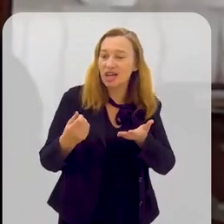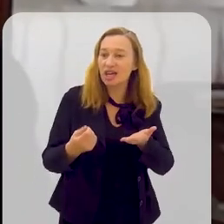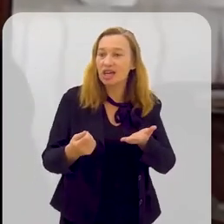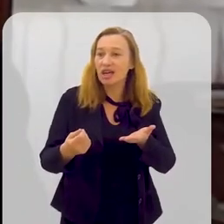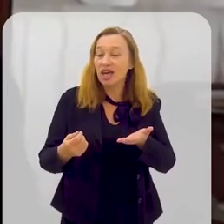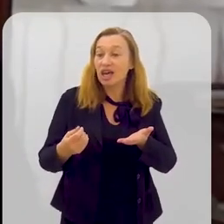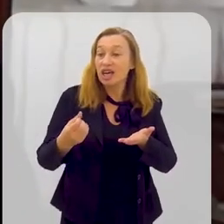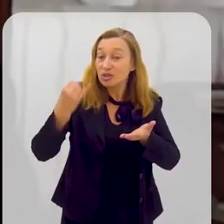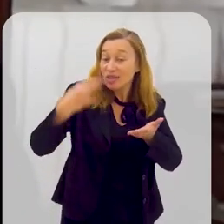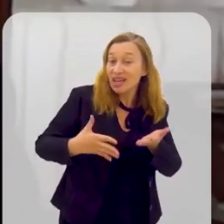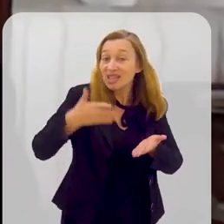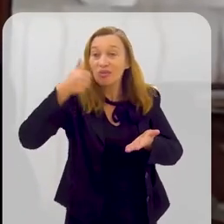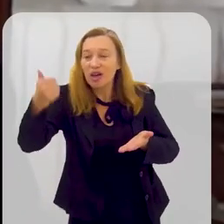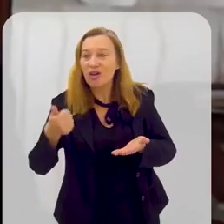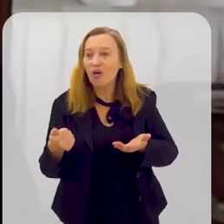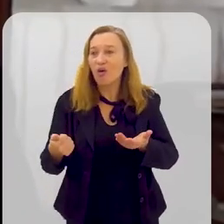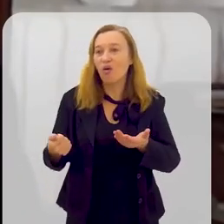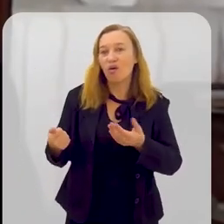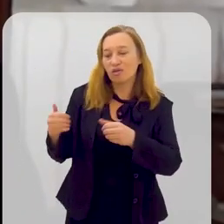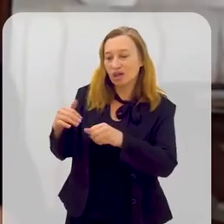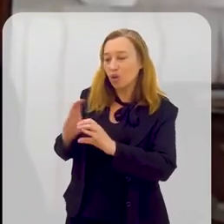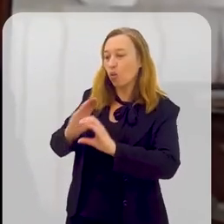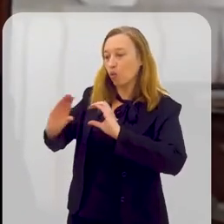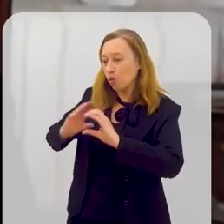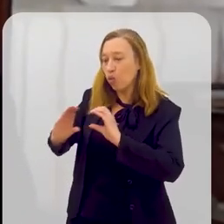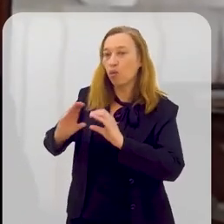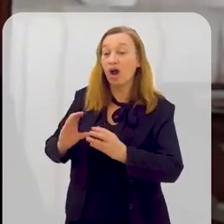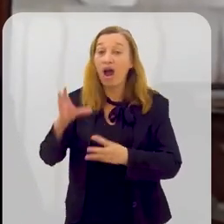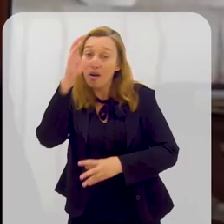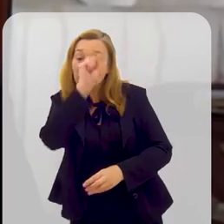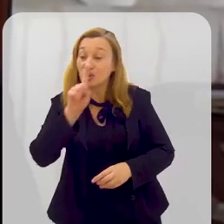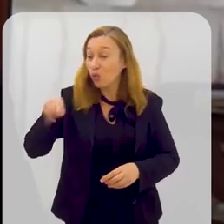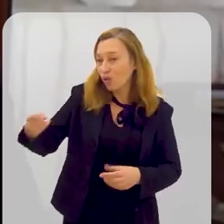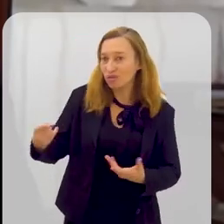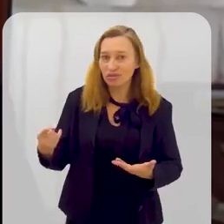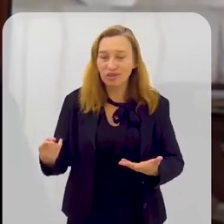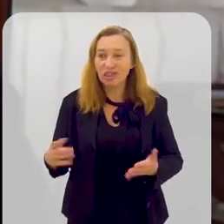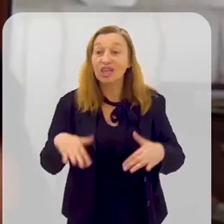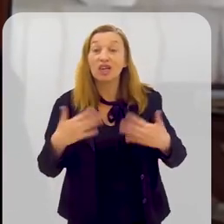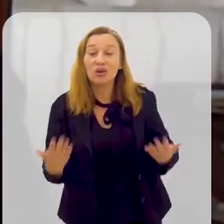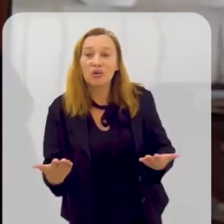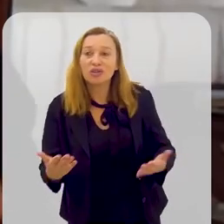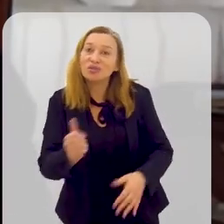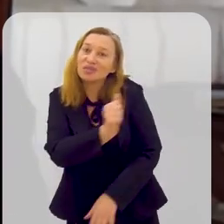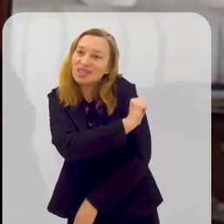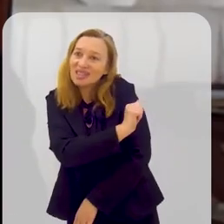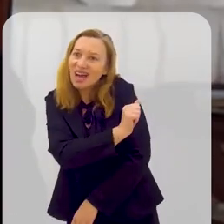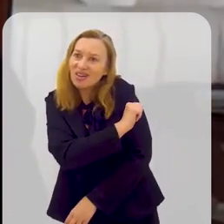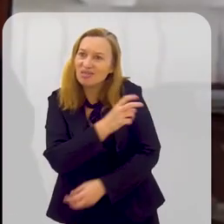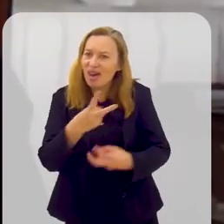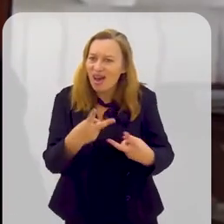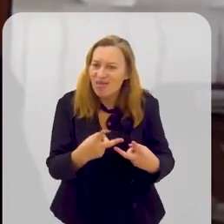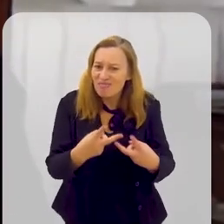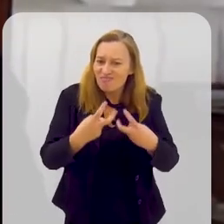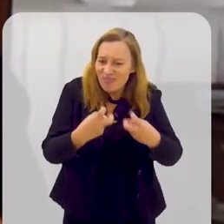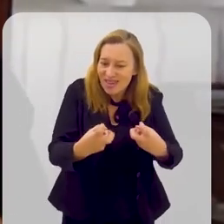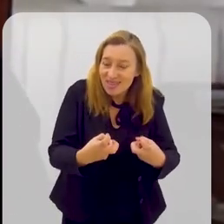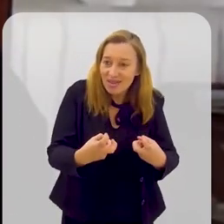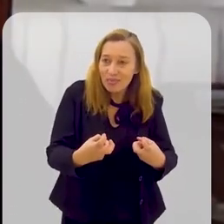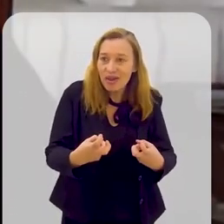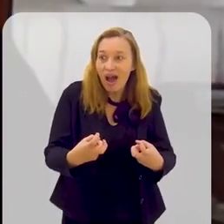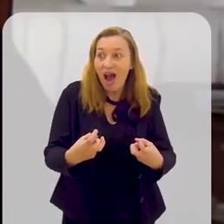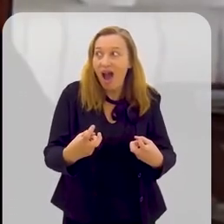escrever daquela resposta pergunta que eu fiz ali eles também estão aprendendo e quando os alunos